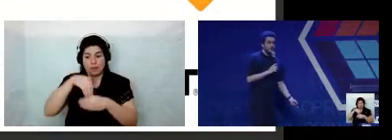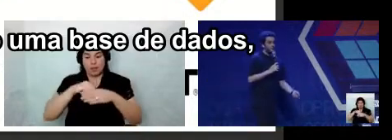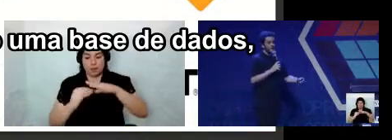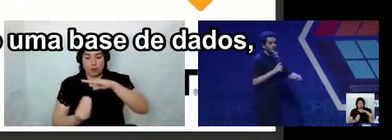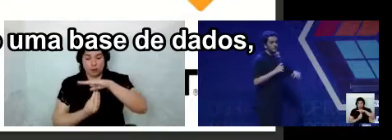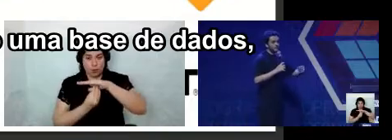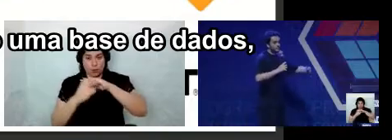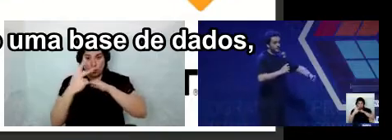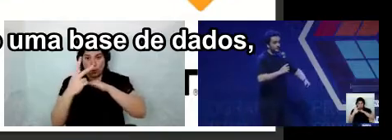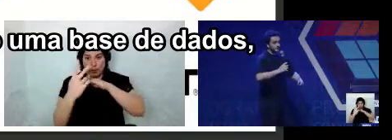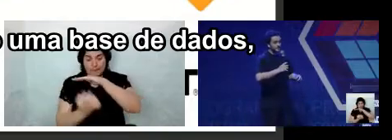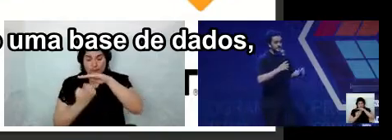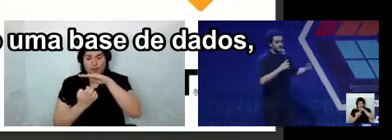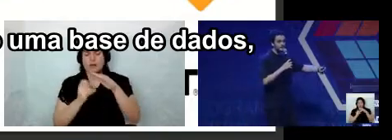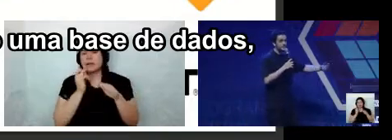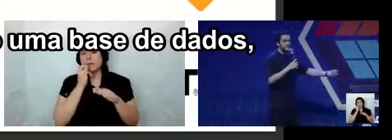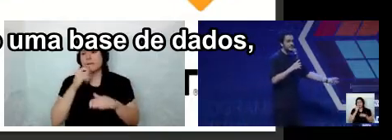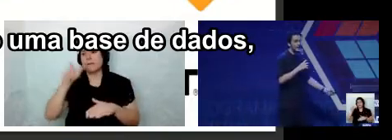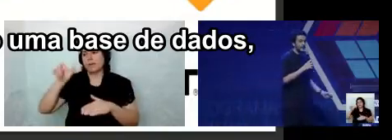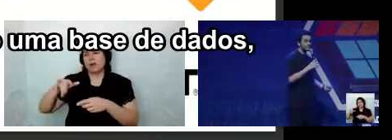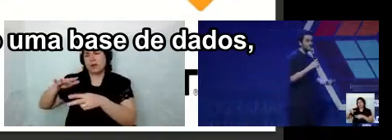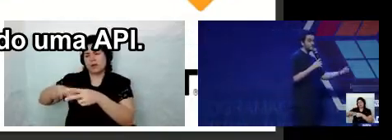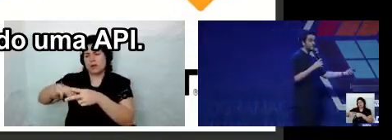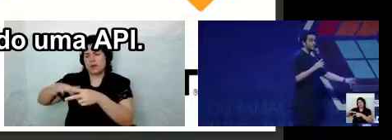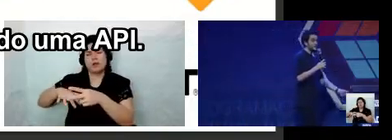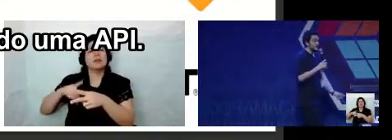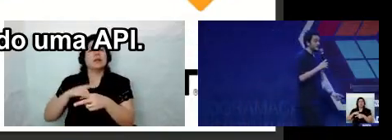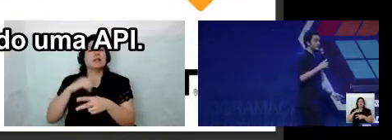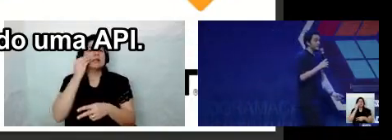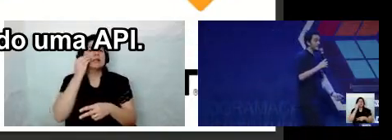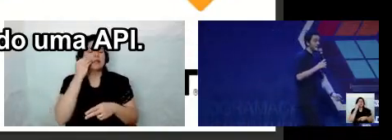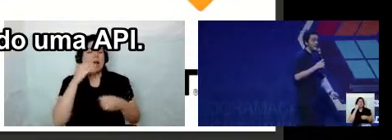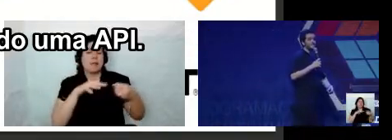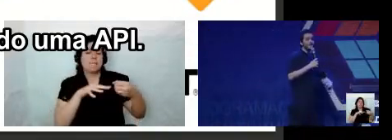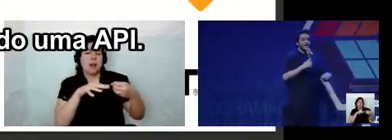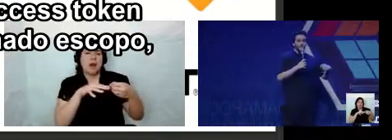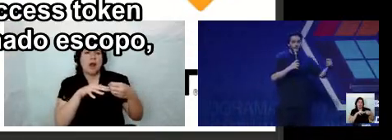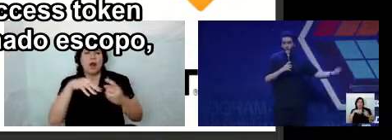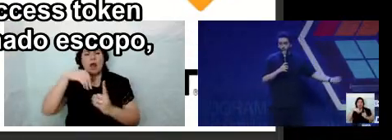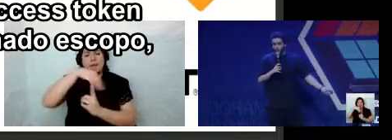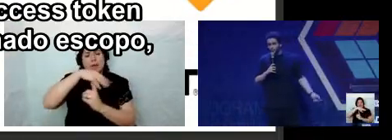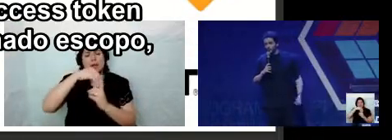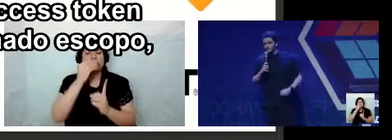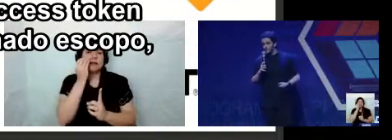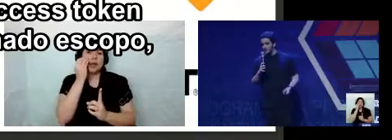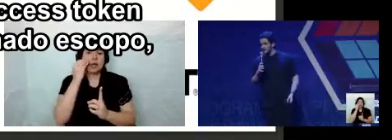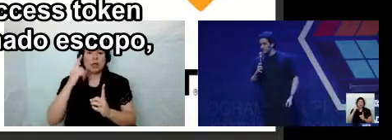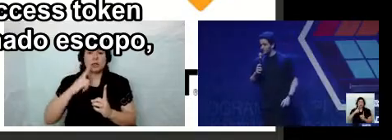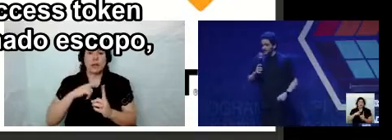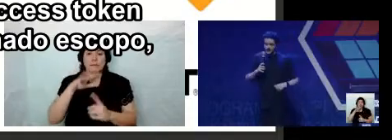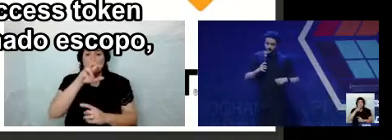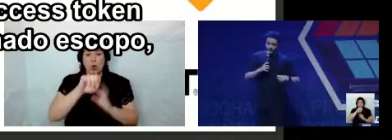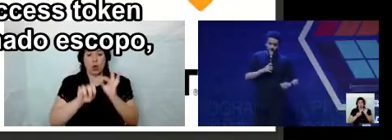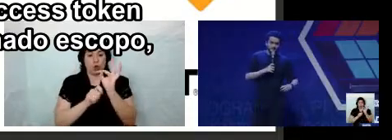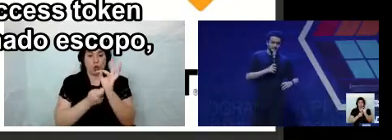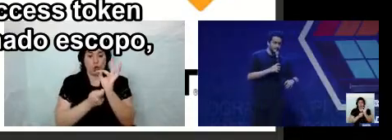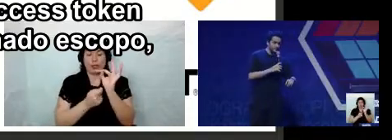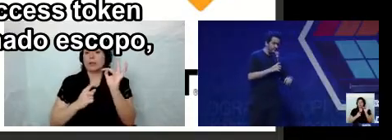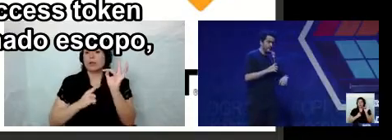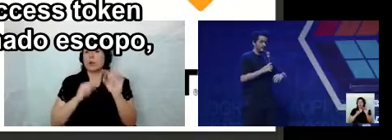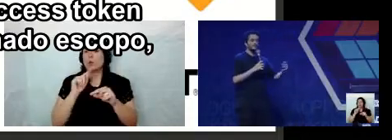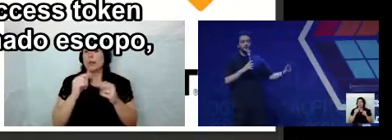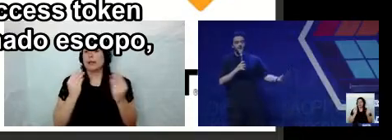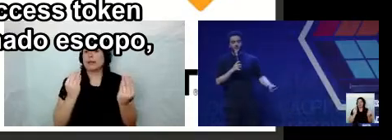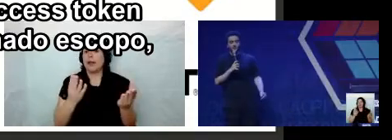organização. Então, o meu desenvolvedor está testando uma base de dados, o meu desenvolvedor está testando uma API, ele pegou um token, pegou um access token que fornece